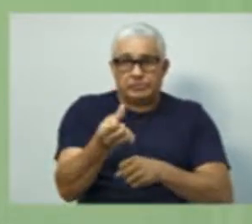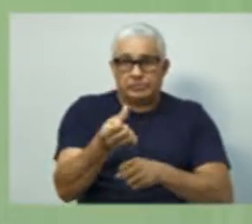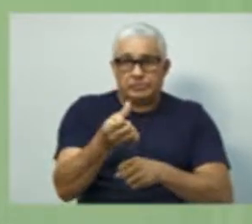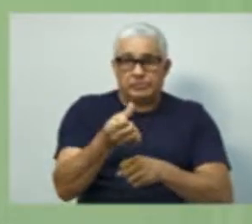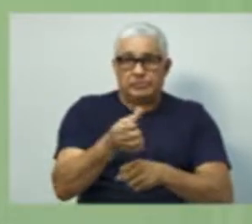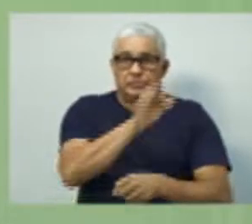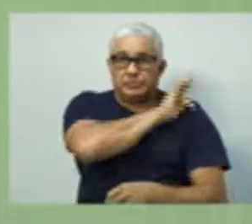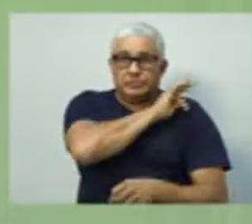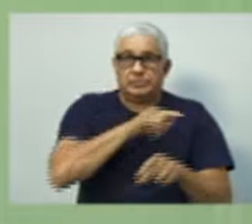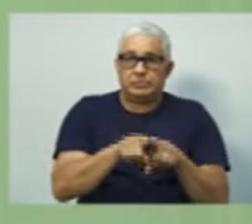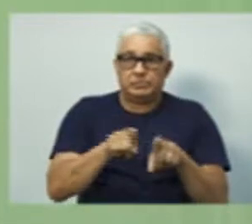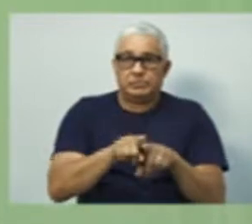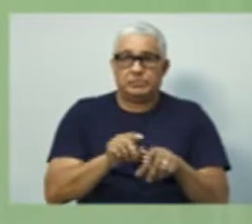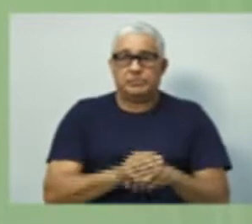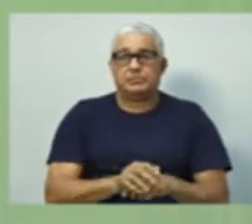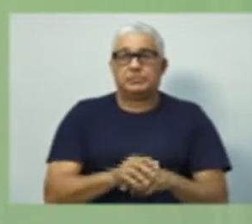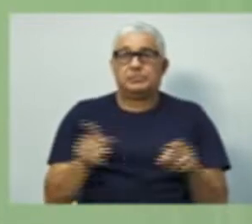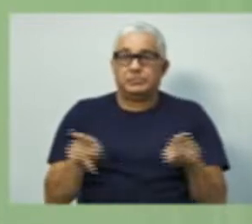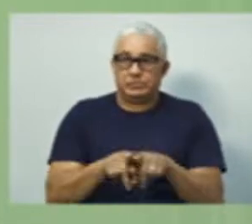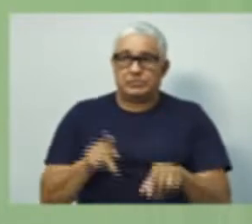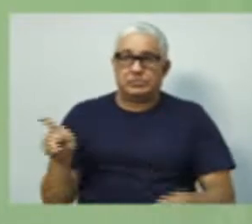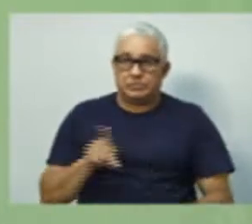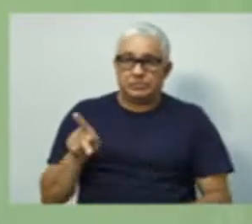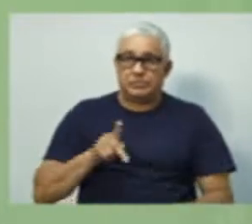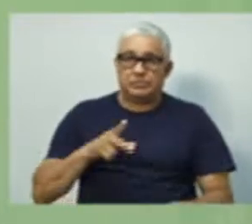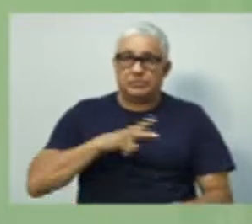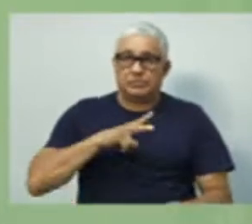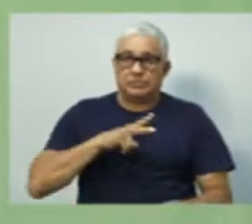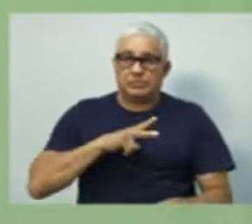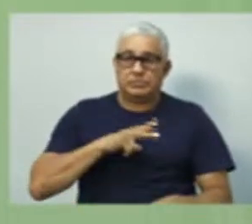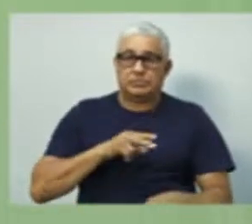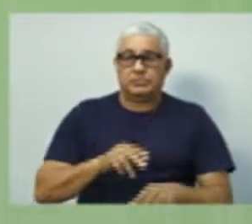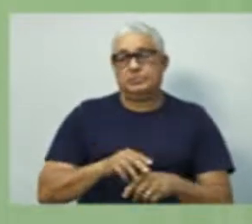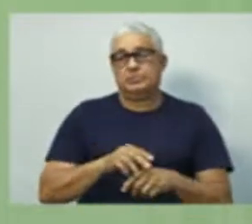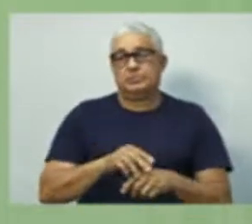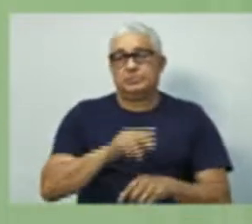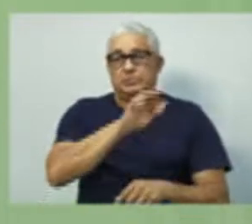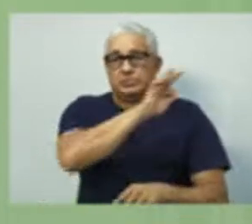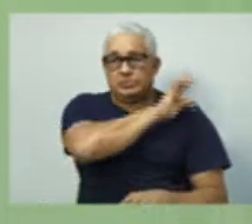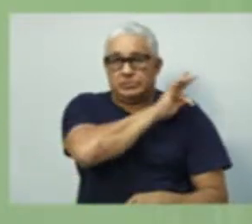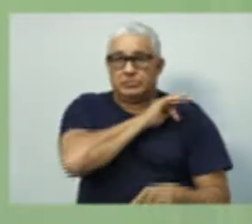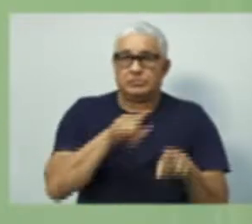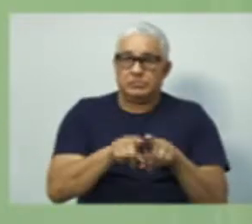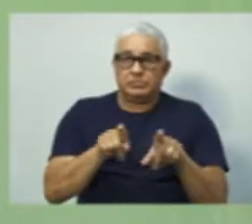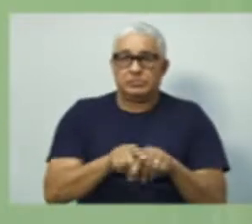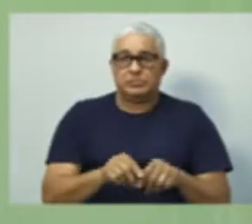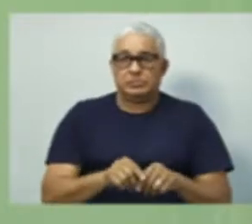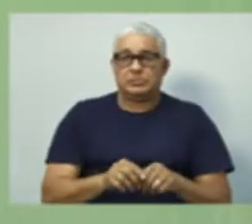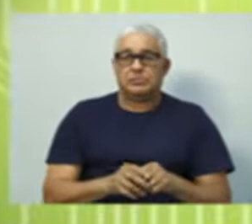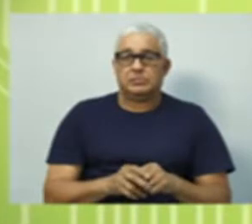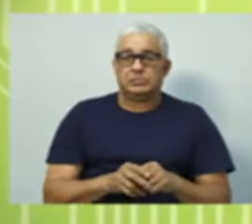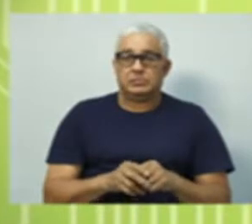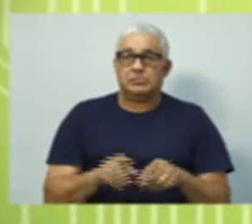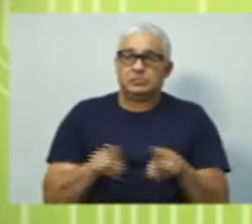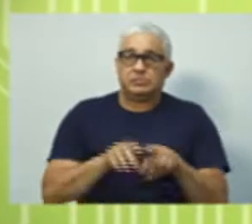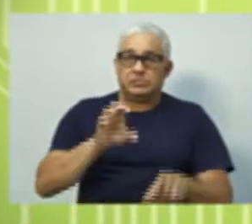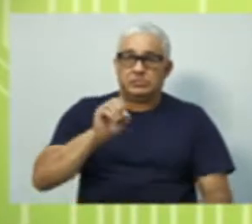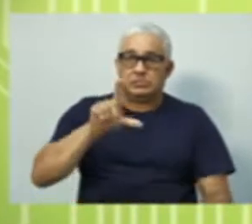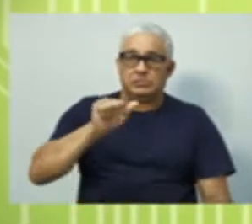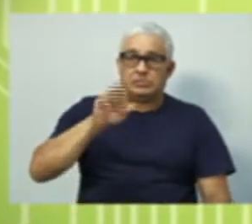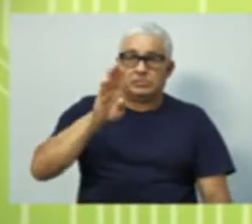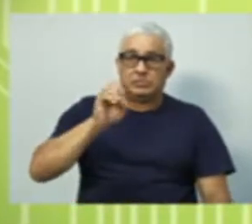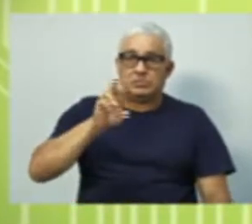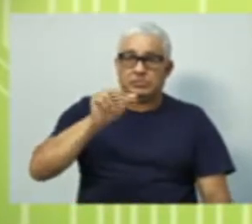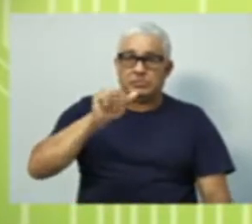atualmente docente de uma instituição privada de ensino superior. Nós temos como colaborador